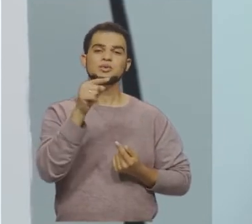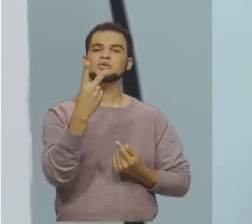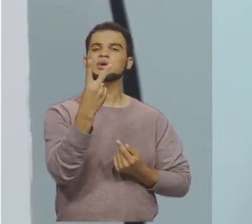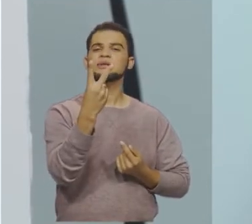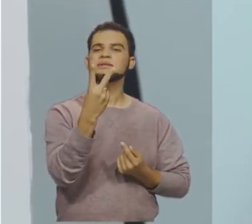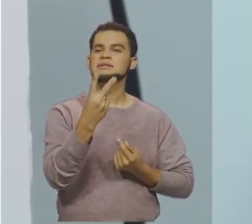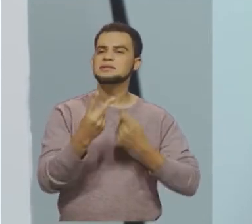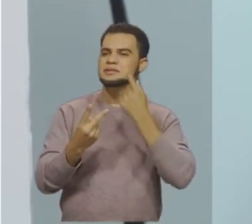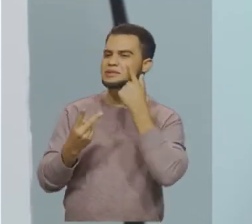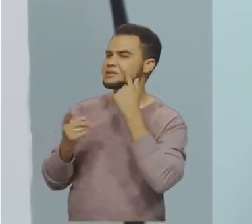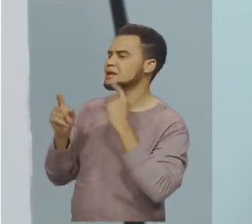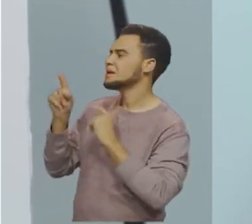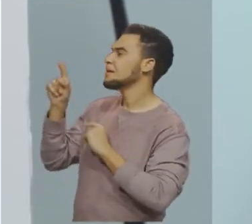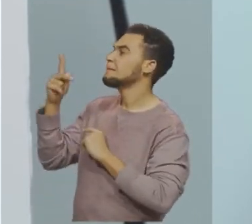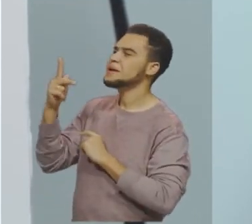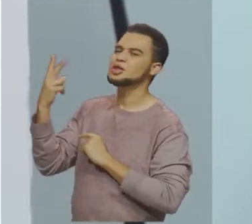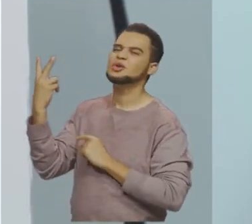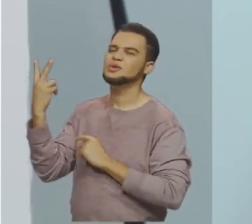é